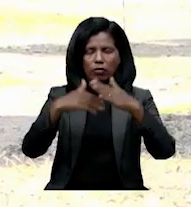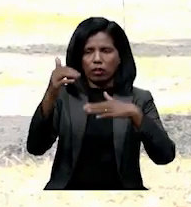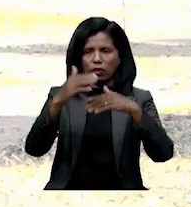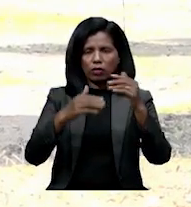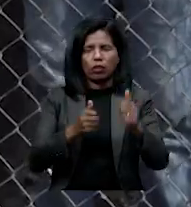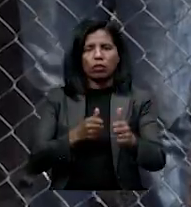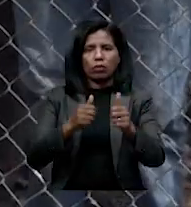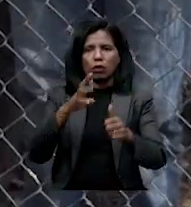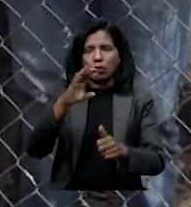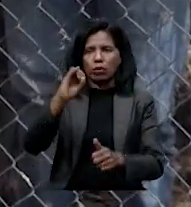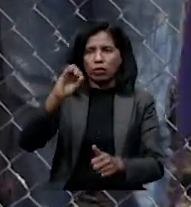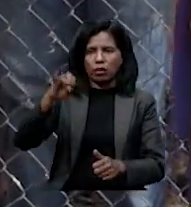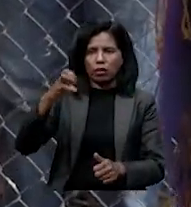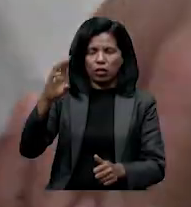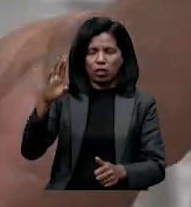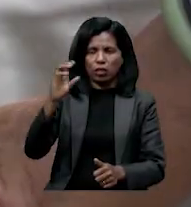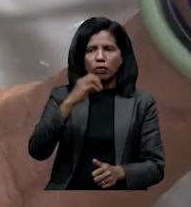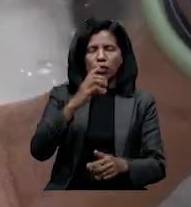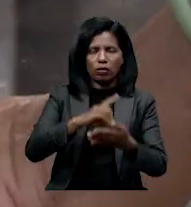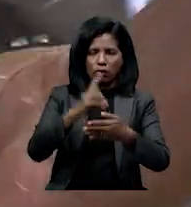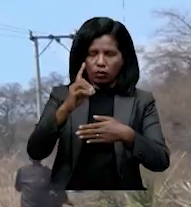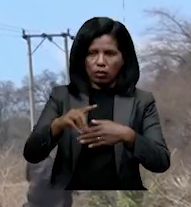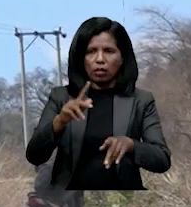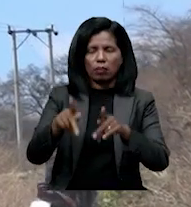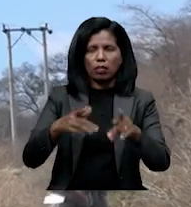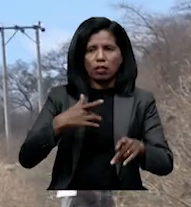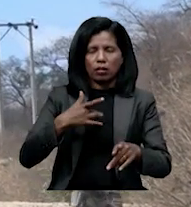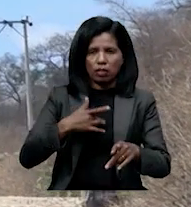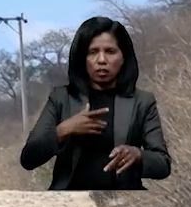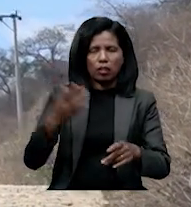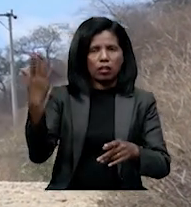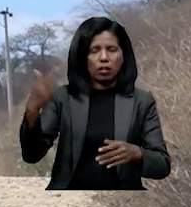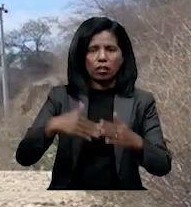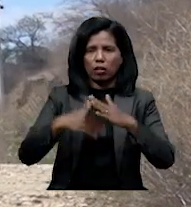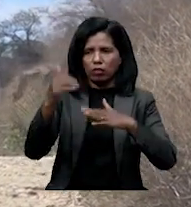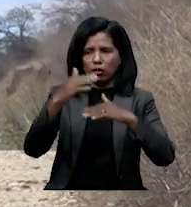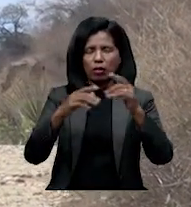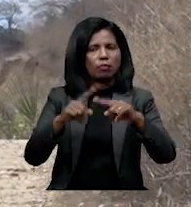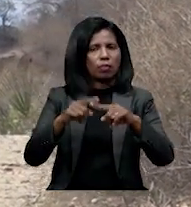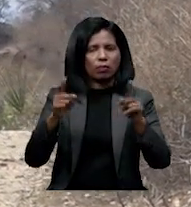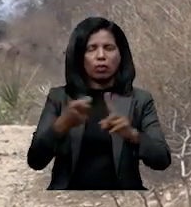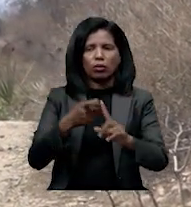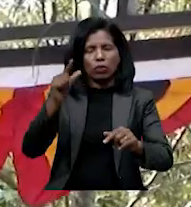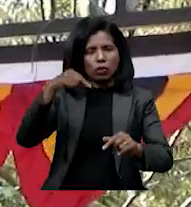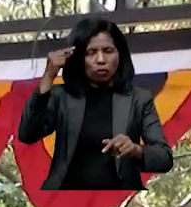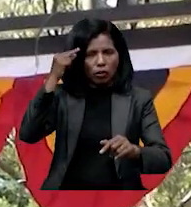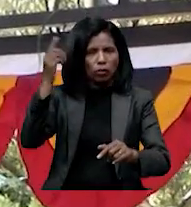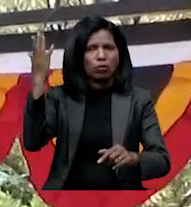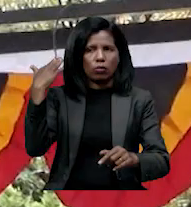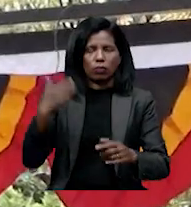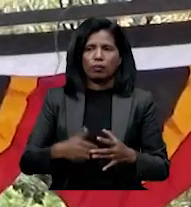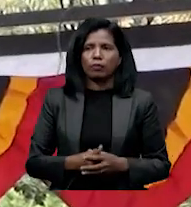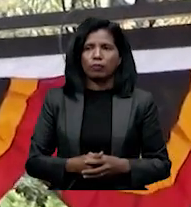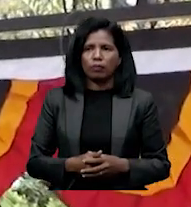Tiago Lobato katak desenvolvimento ne beda daun ne povo sira senti iha area infrastruktura ne mai be husi governo anterior. Governo tina